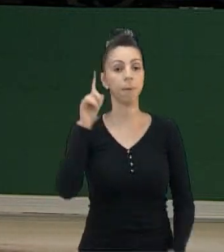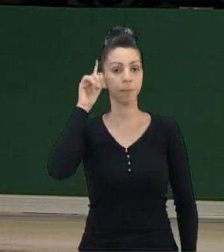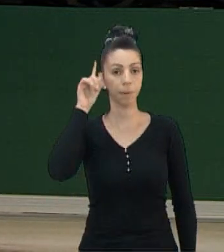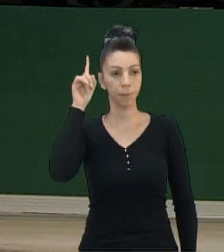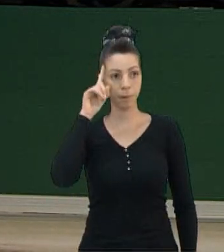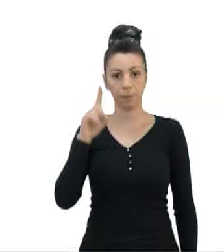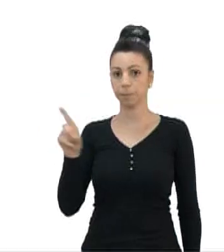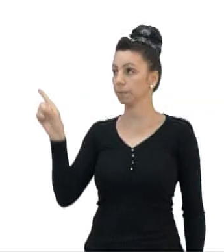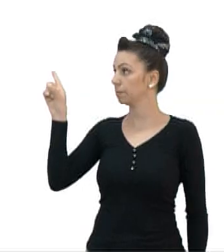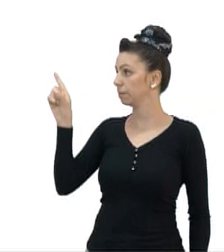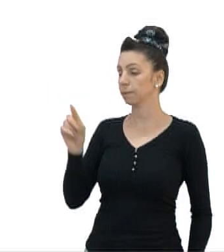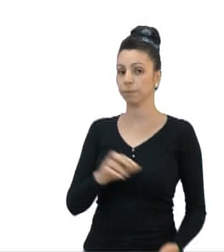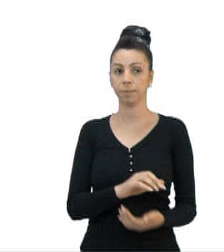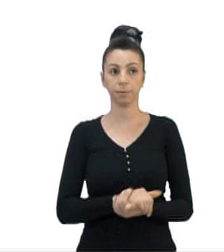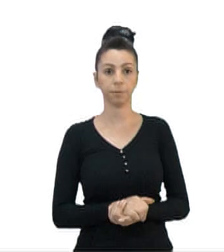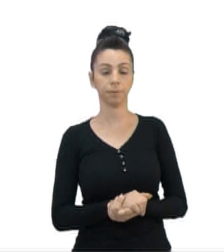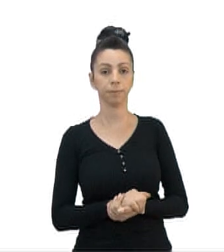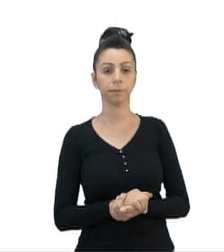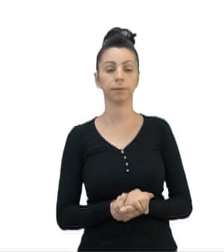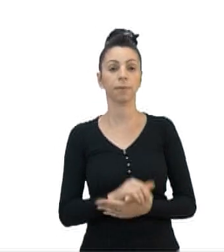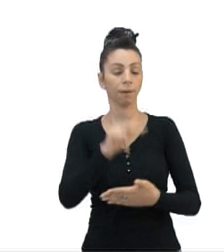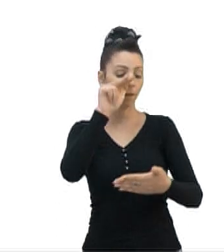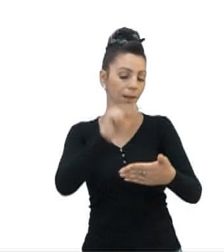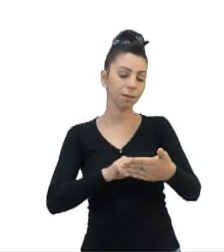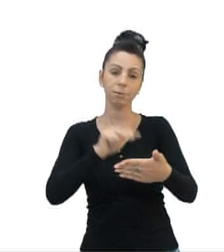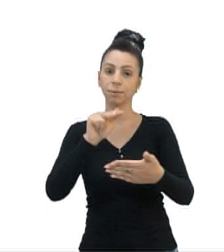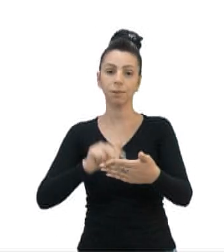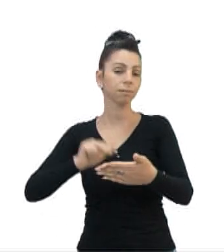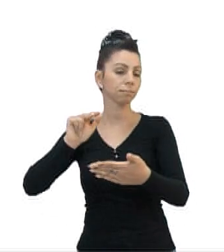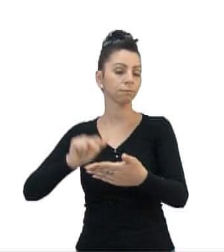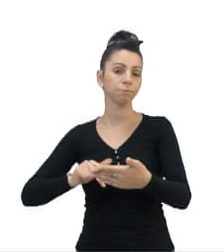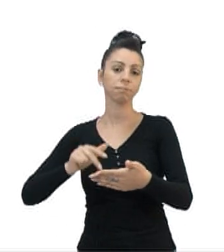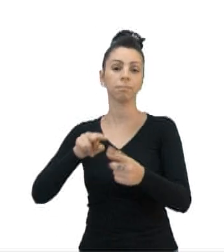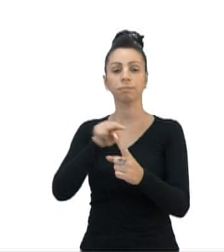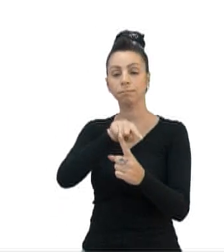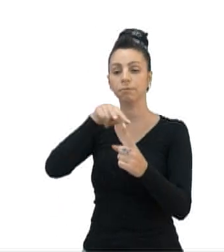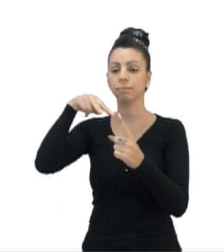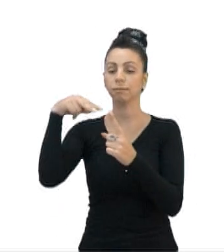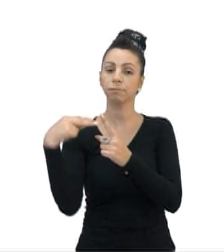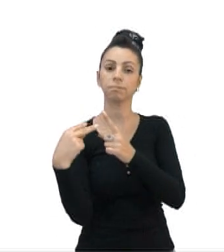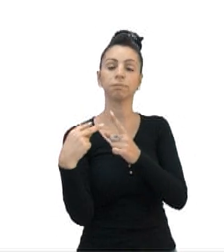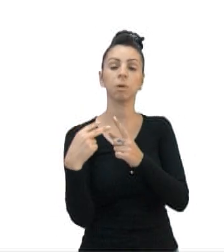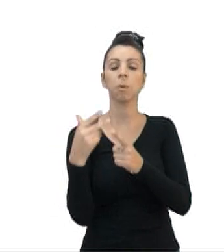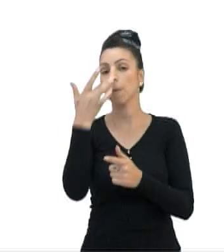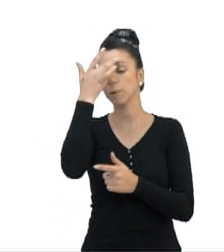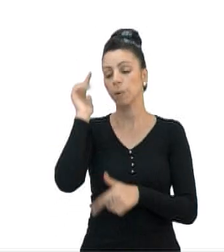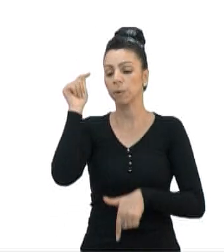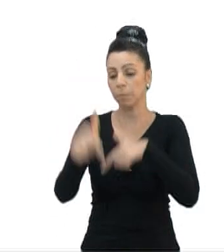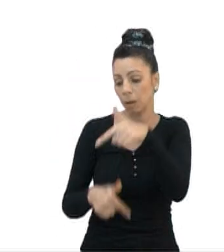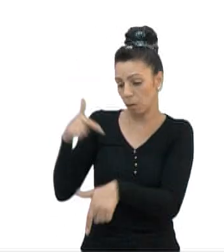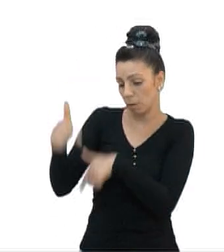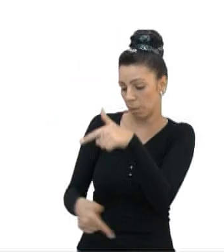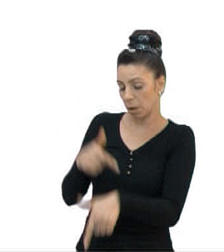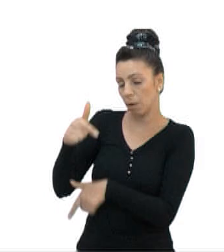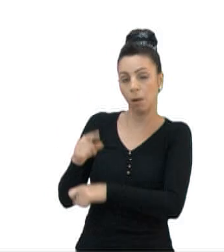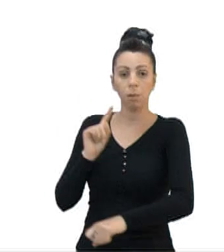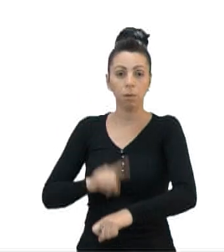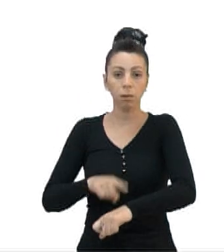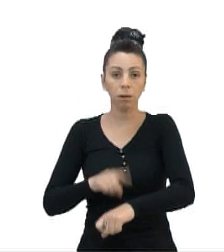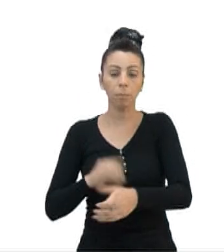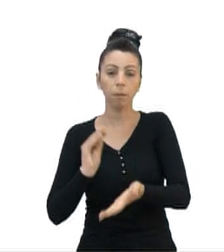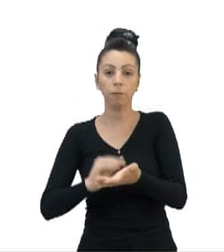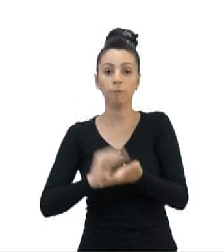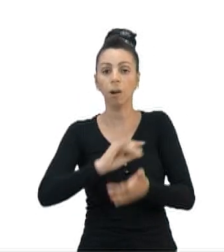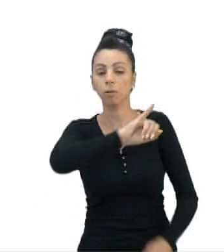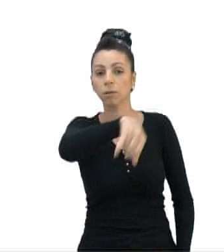para você, você poderia relacionar esse texto com várias coisas, né? Uma pessoa que trabalha demais e não tem tempo para aproveitar, então ela